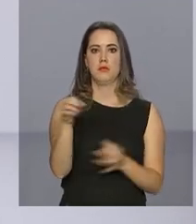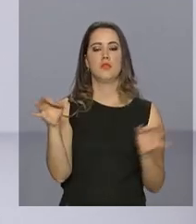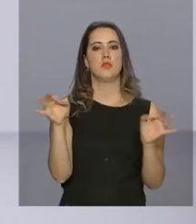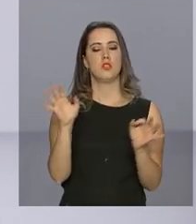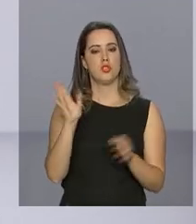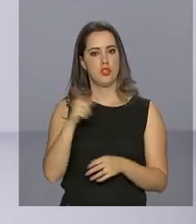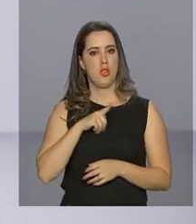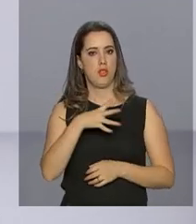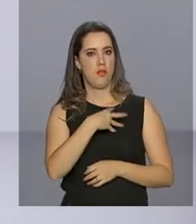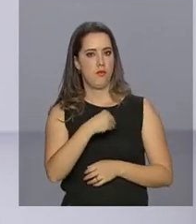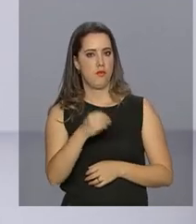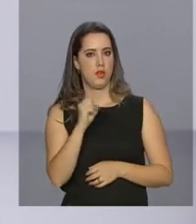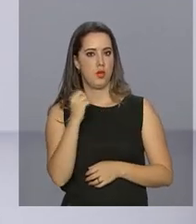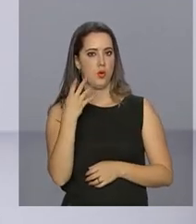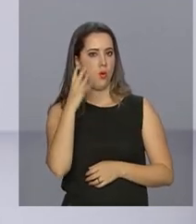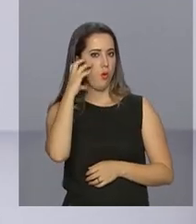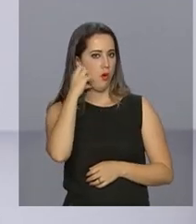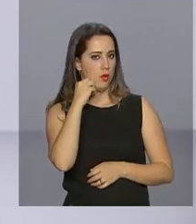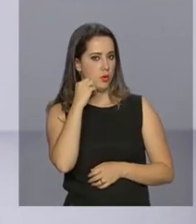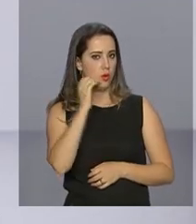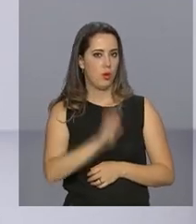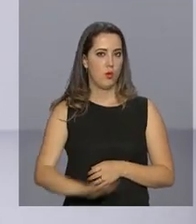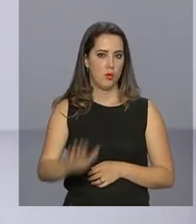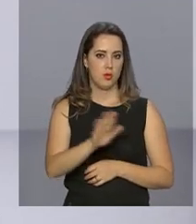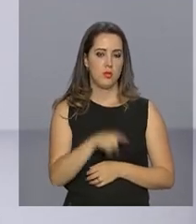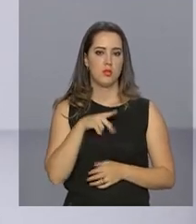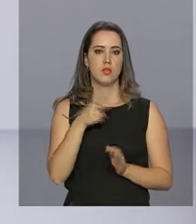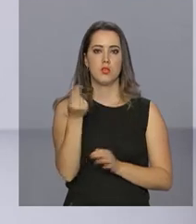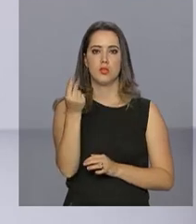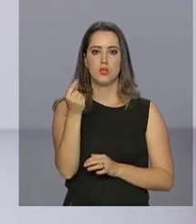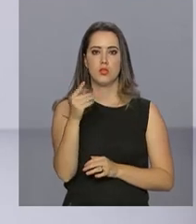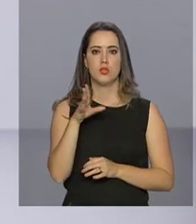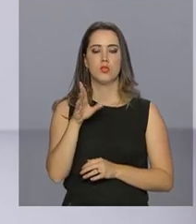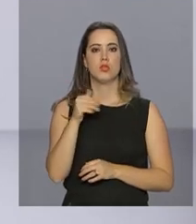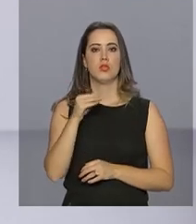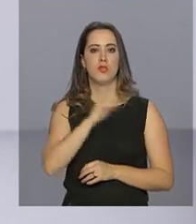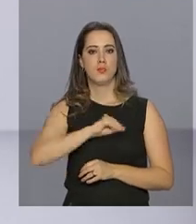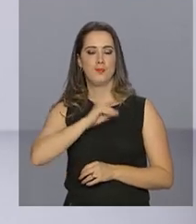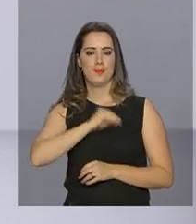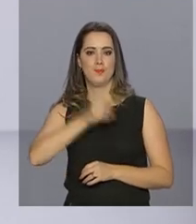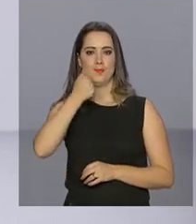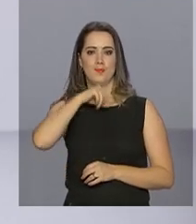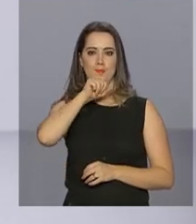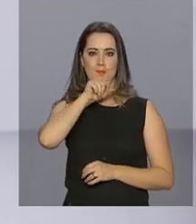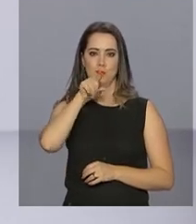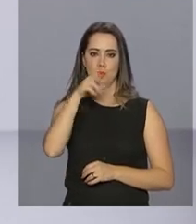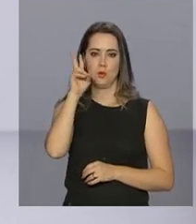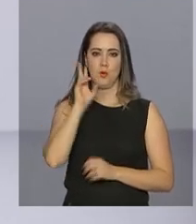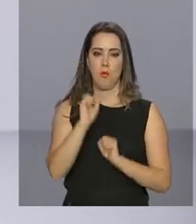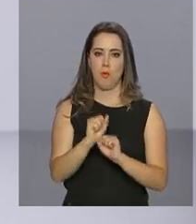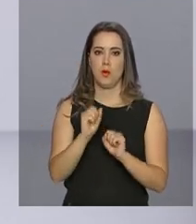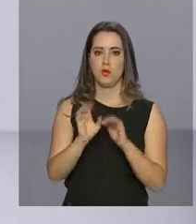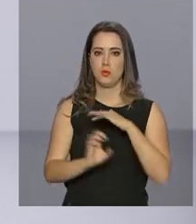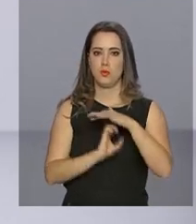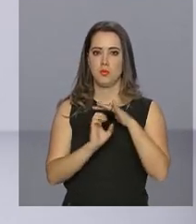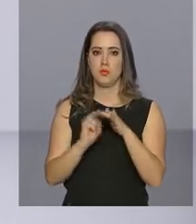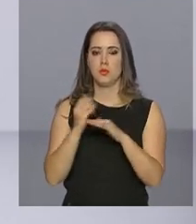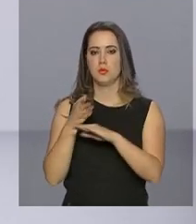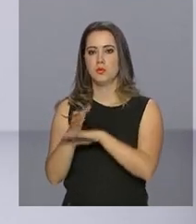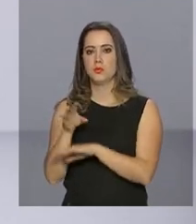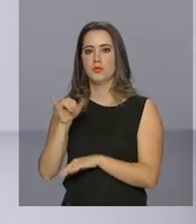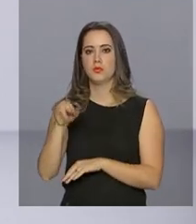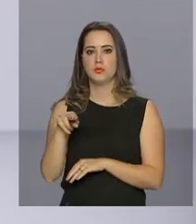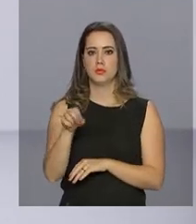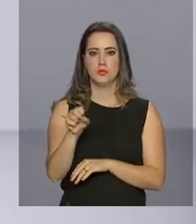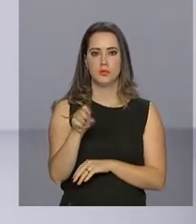filho ou adotar uma criança tem direito ao salário maternidade o benefício pode ser pedido pela empresa o direto no iene